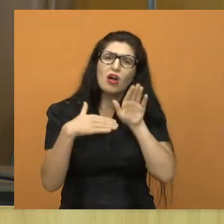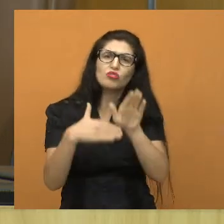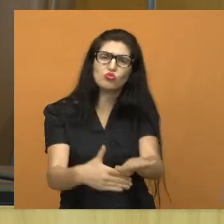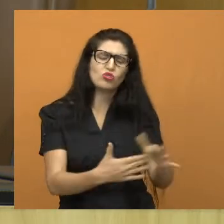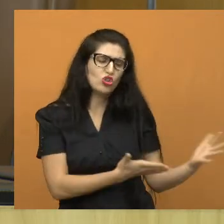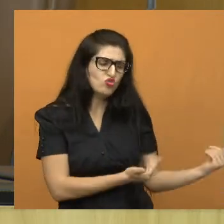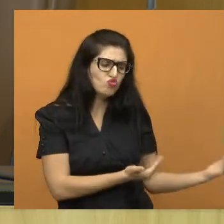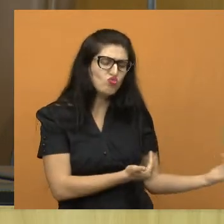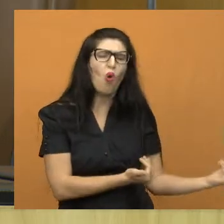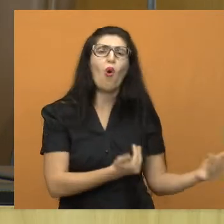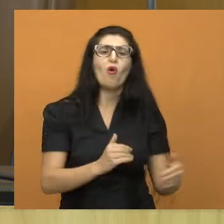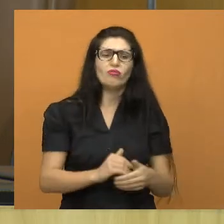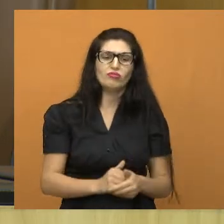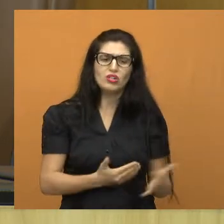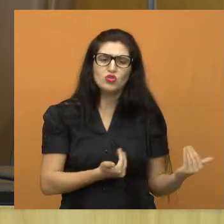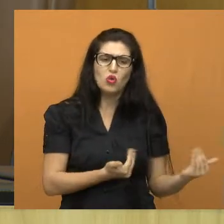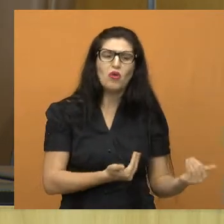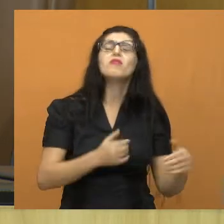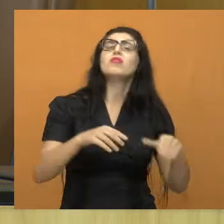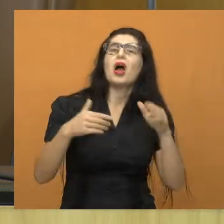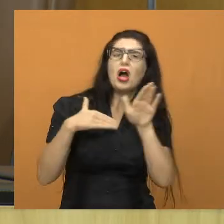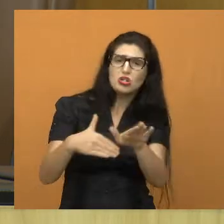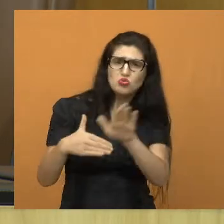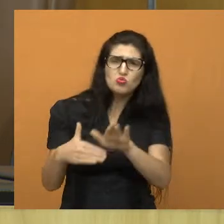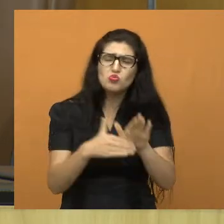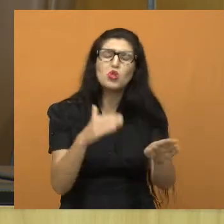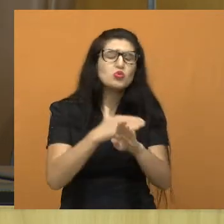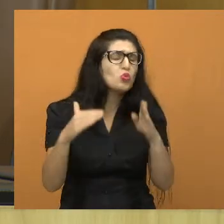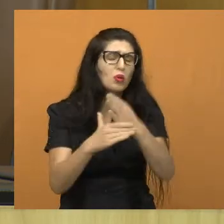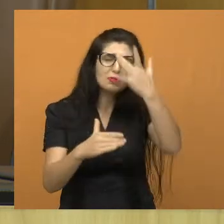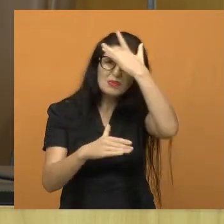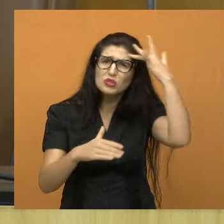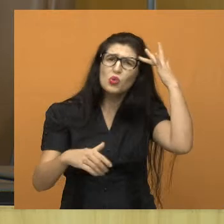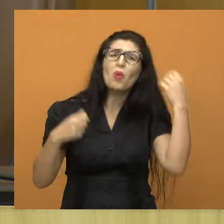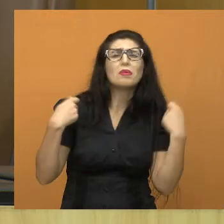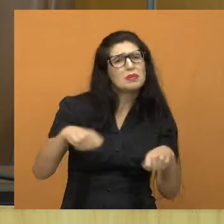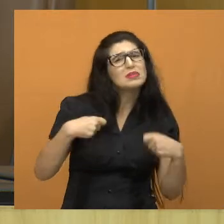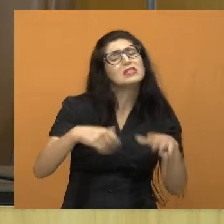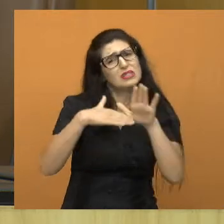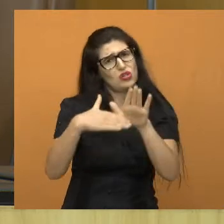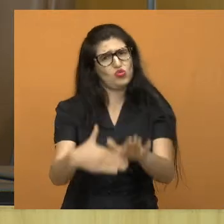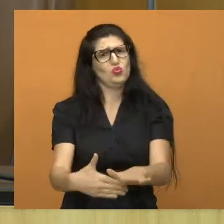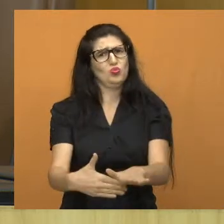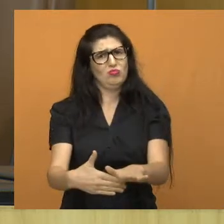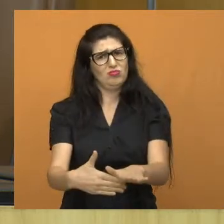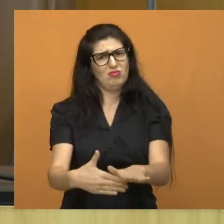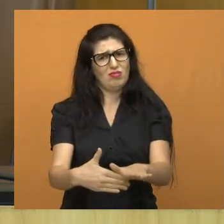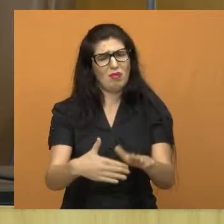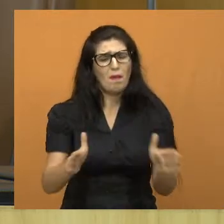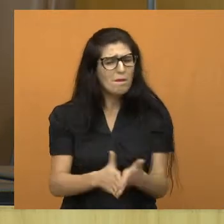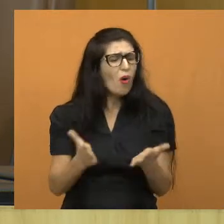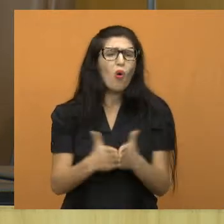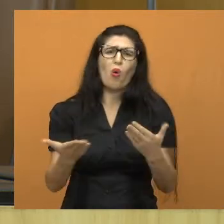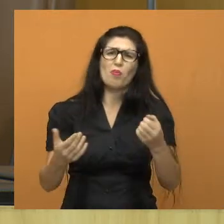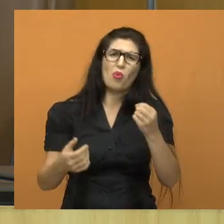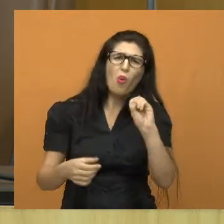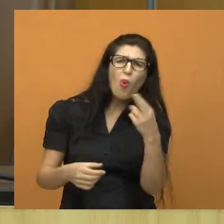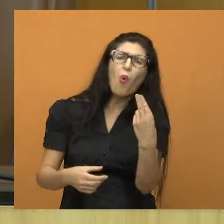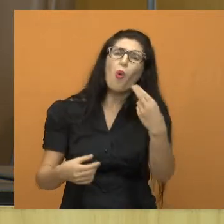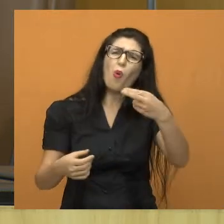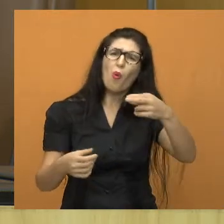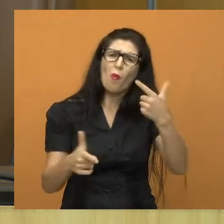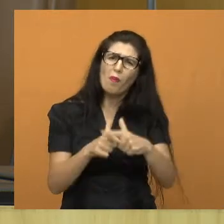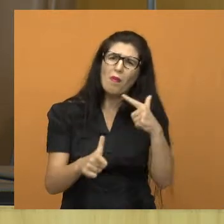lá conhecer os nossos serviços e deixamos aqui em aberto aqui todos que queiram discutir e queiram propor ações para a Secretaria de